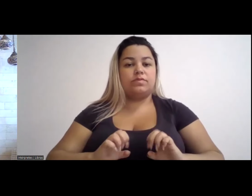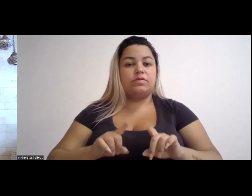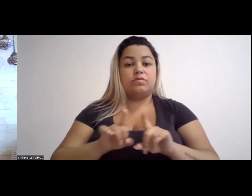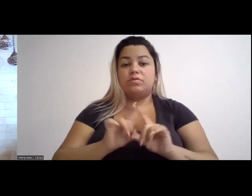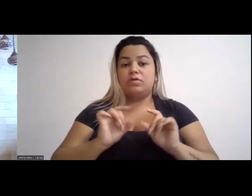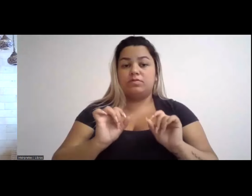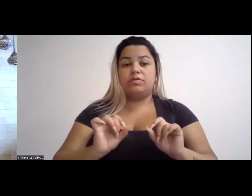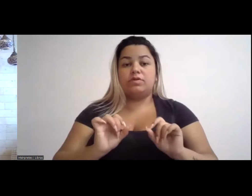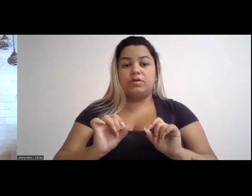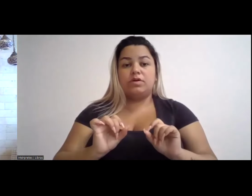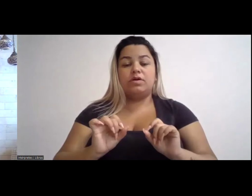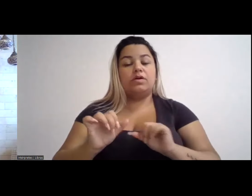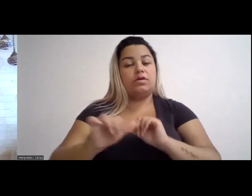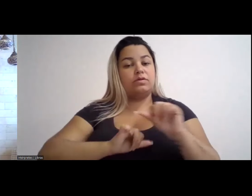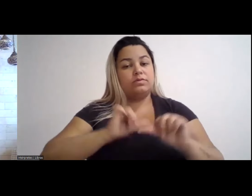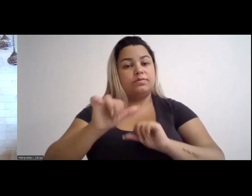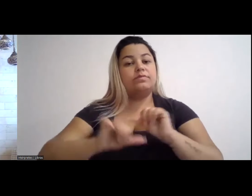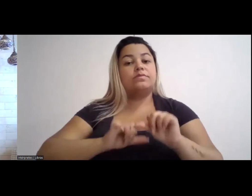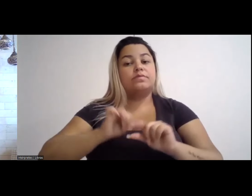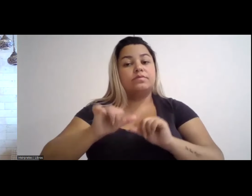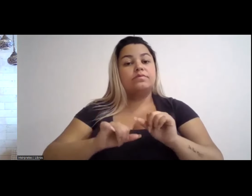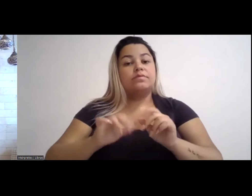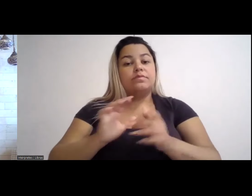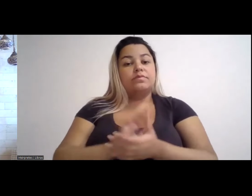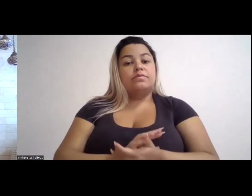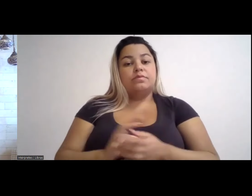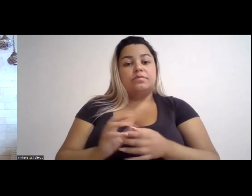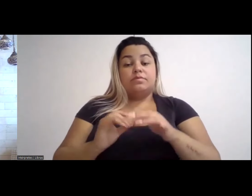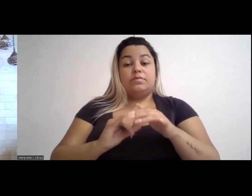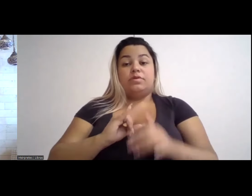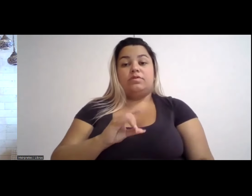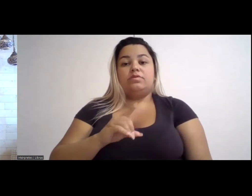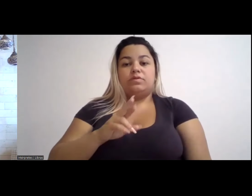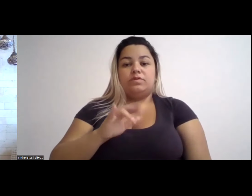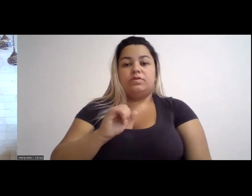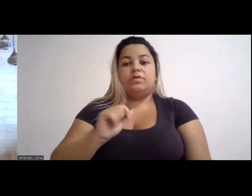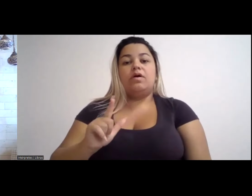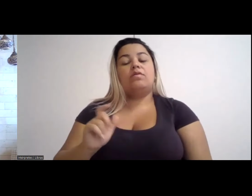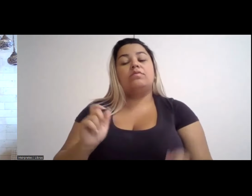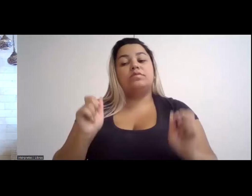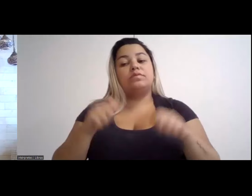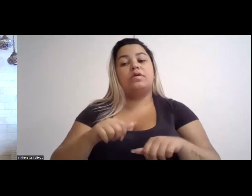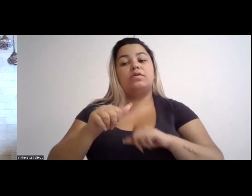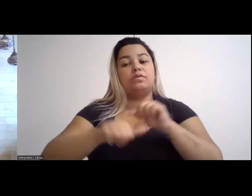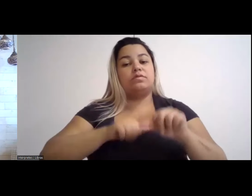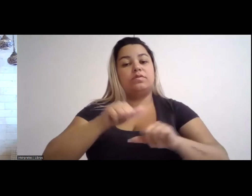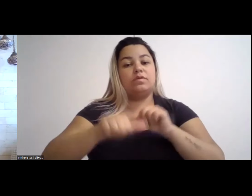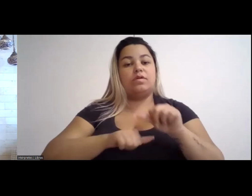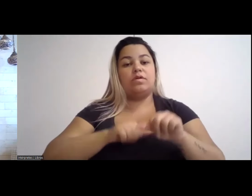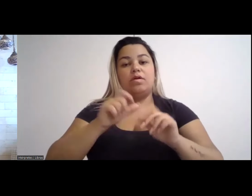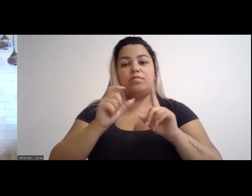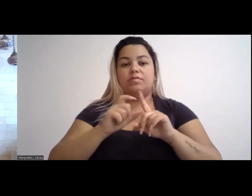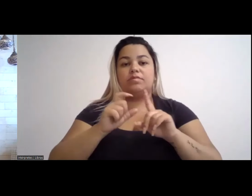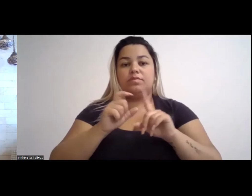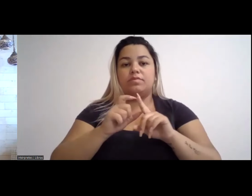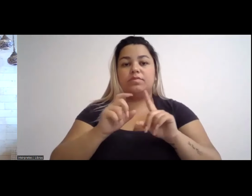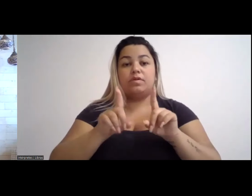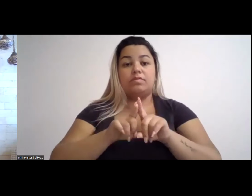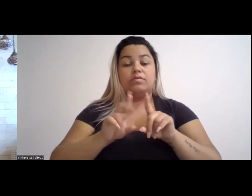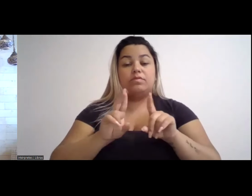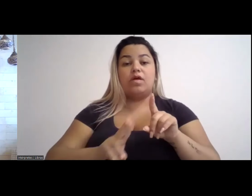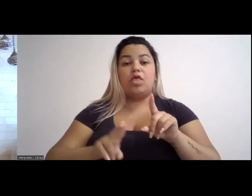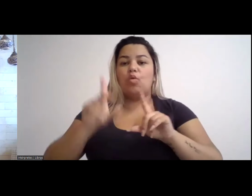é importante. A inovação na civilização industrial também precisa avançar. A palavra inovação também é uma palavra gasta. É como se fosse uma